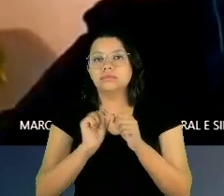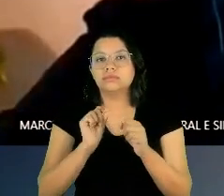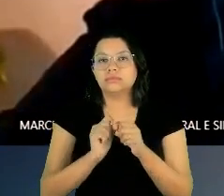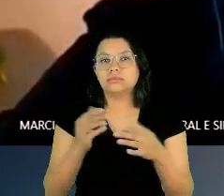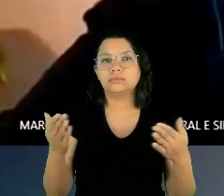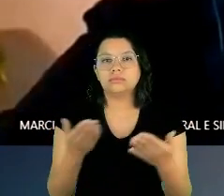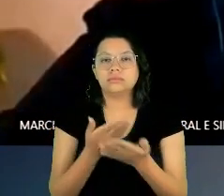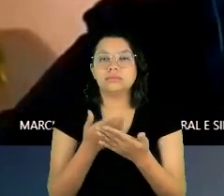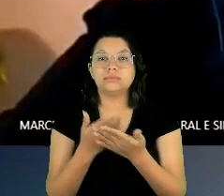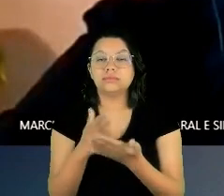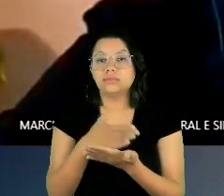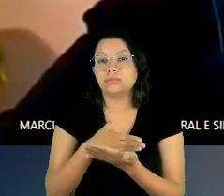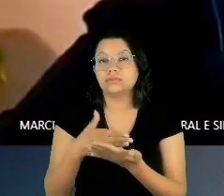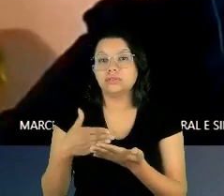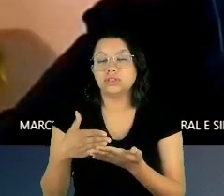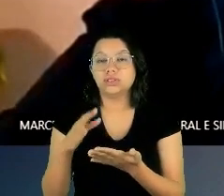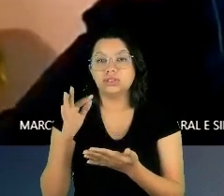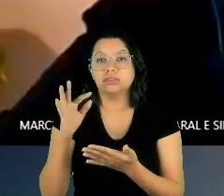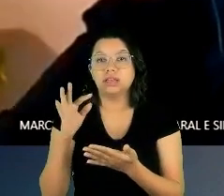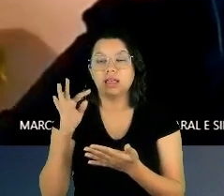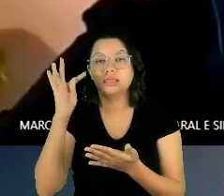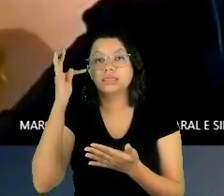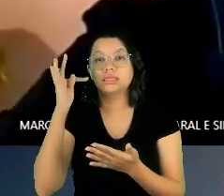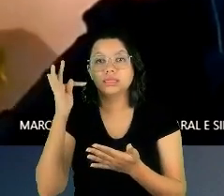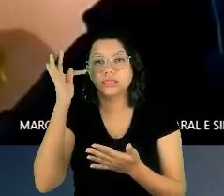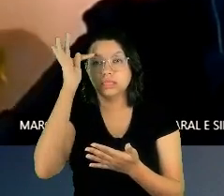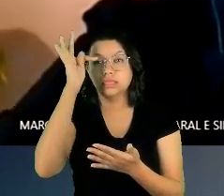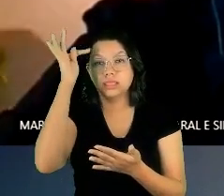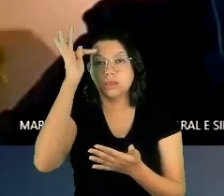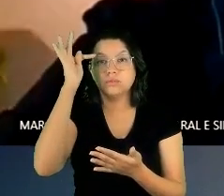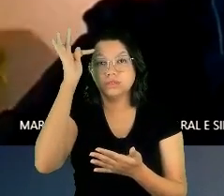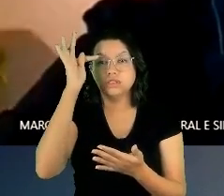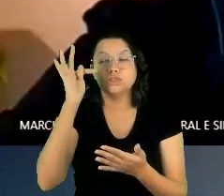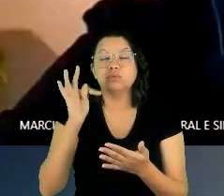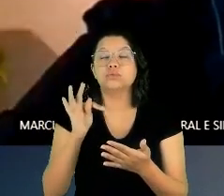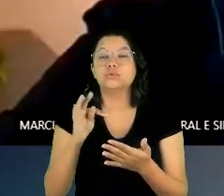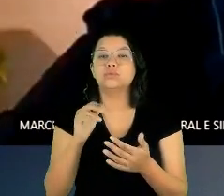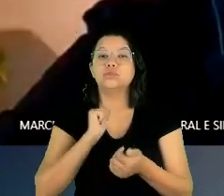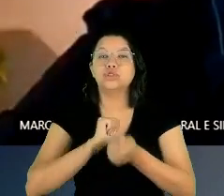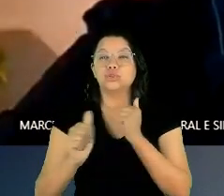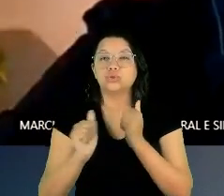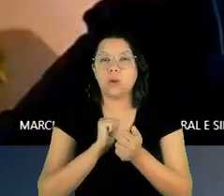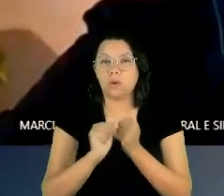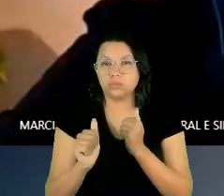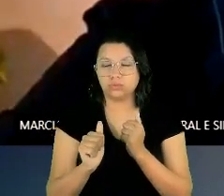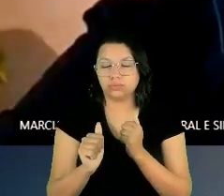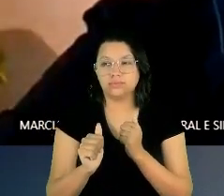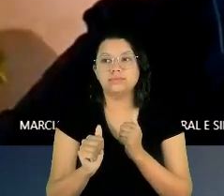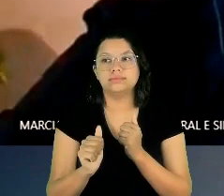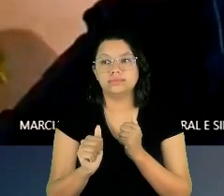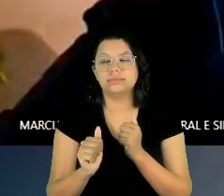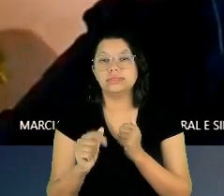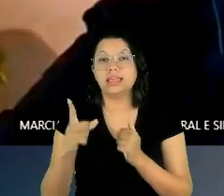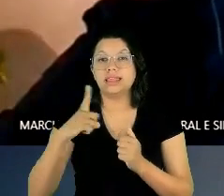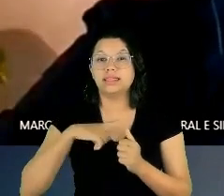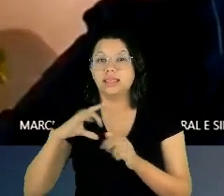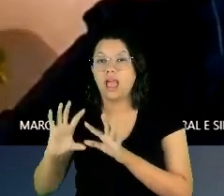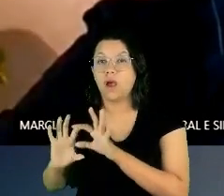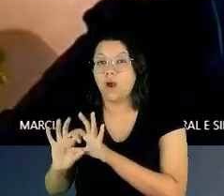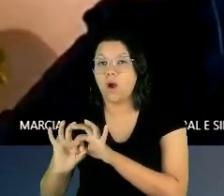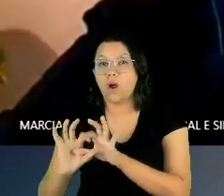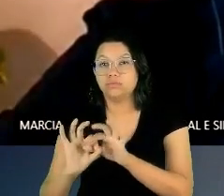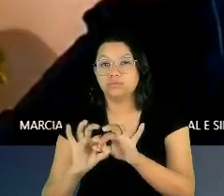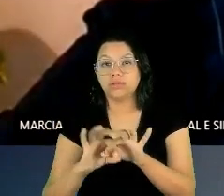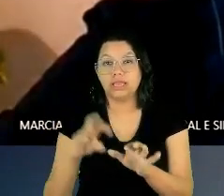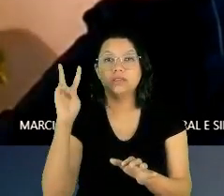A escolha de fazer esse estudo a partir da teoria dos jogos. A teoria dos jogos, curiosamente, ela tem